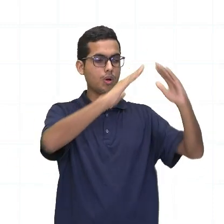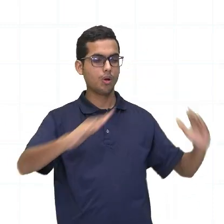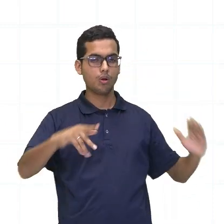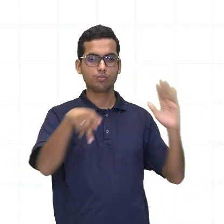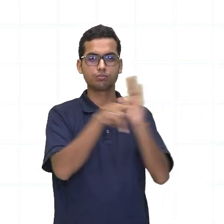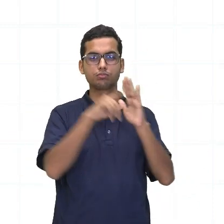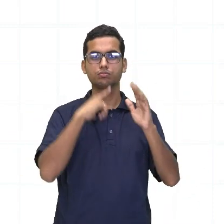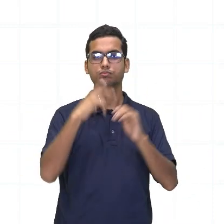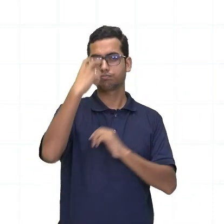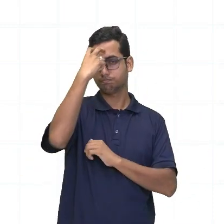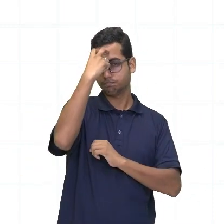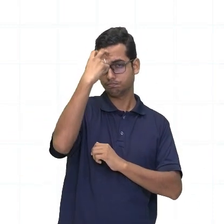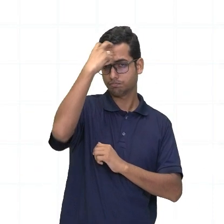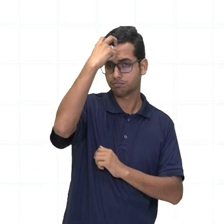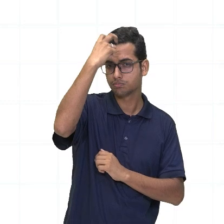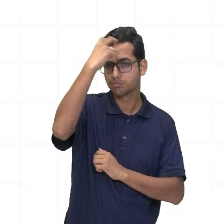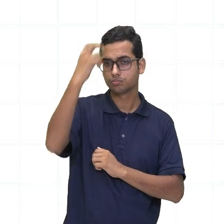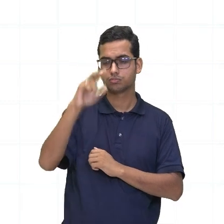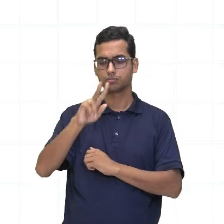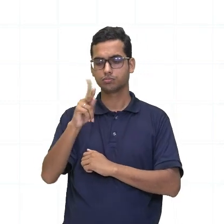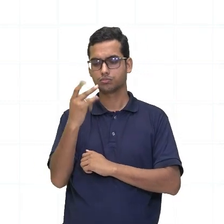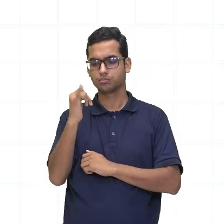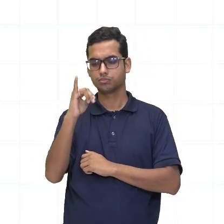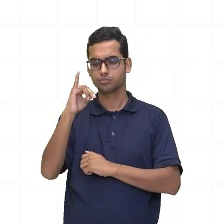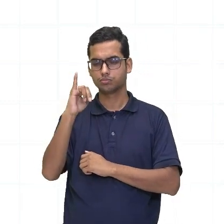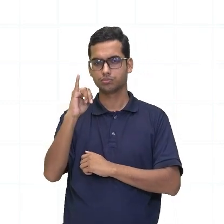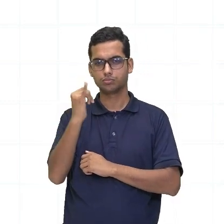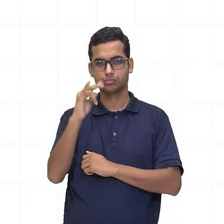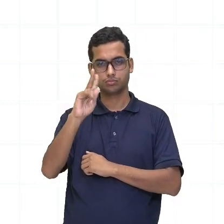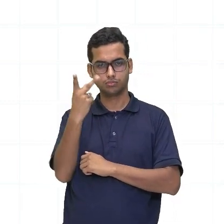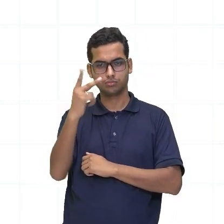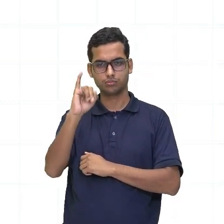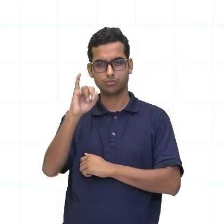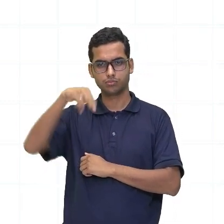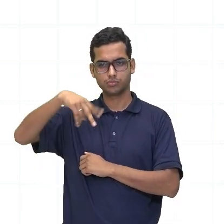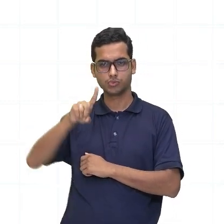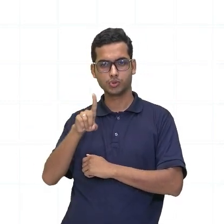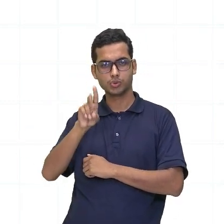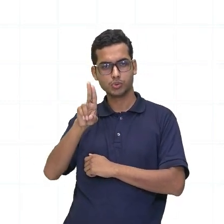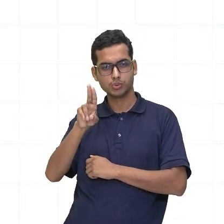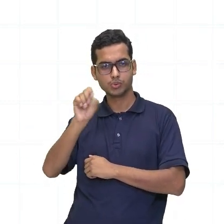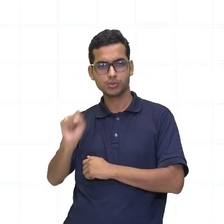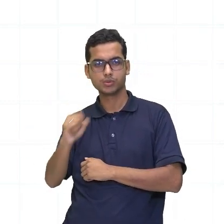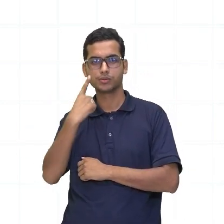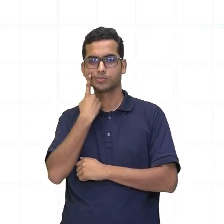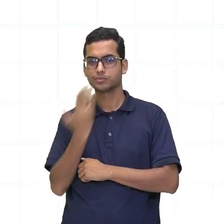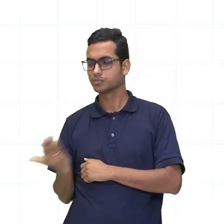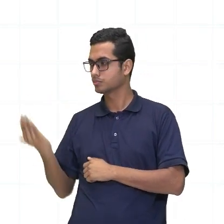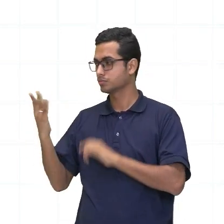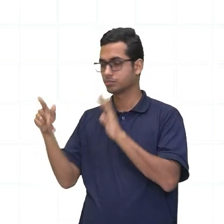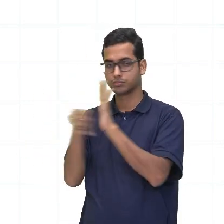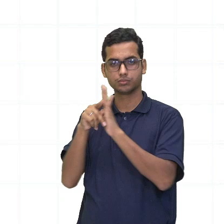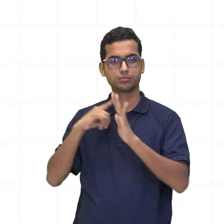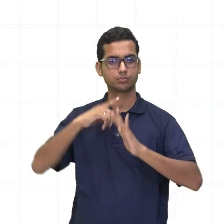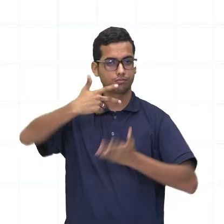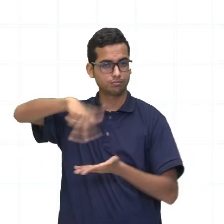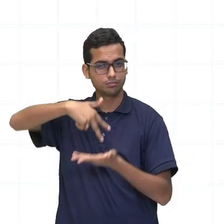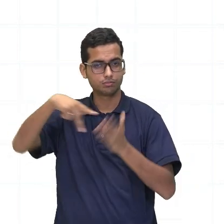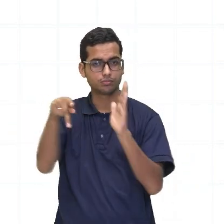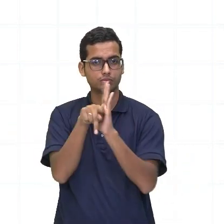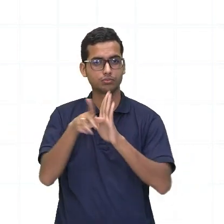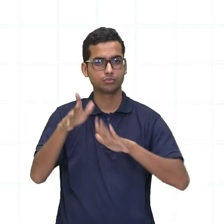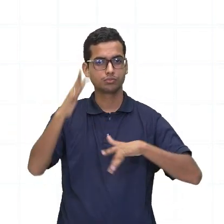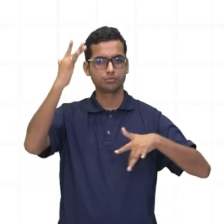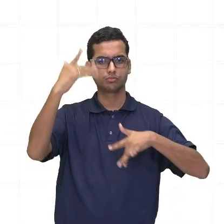trouxe aqui a imagem para vocês. Essa dança Odissi, ela tem em característica a questão da